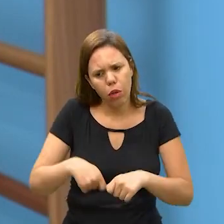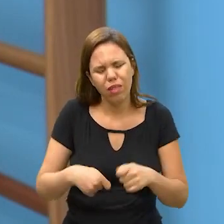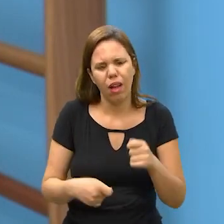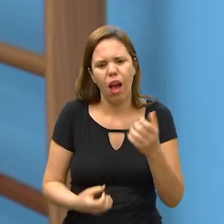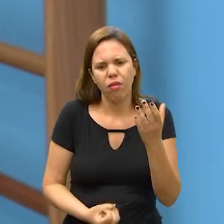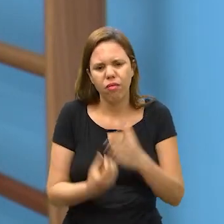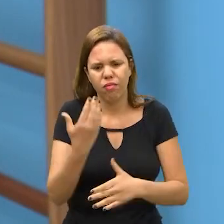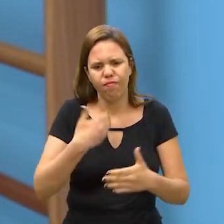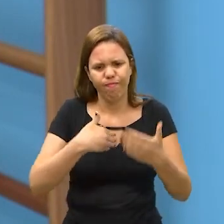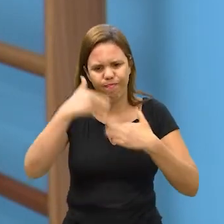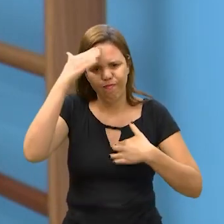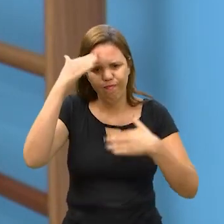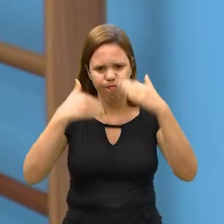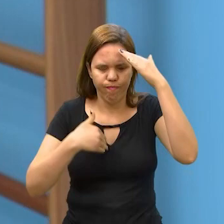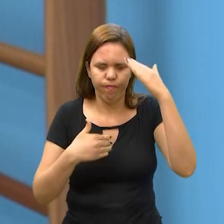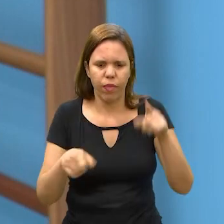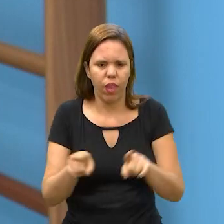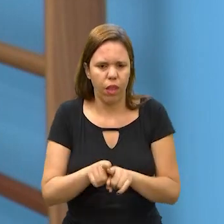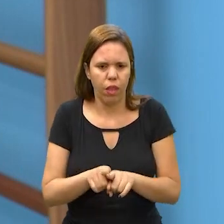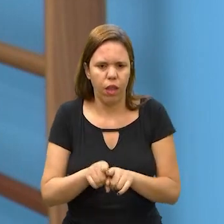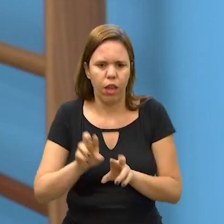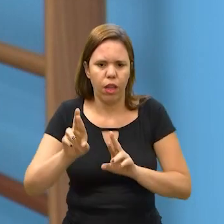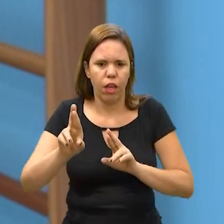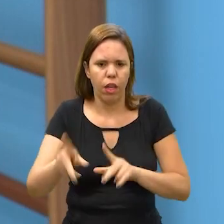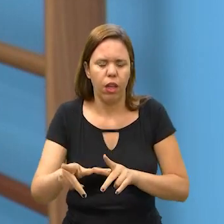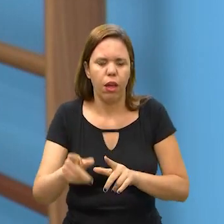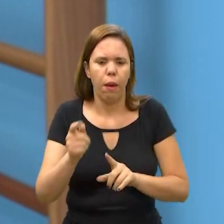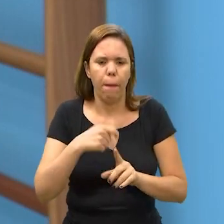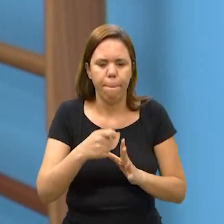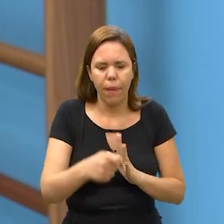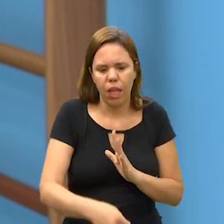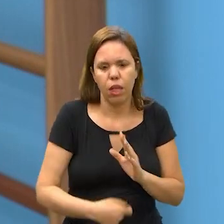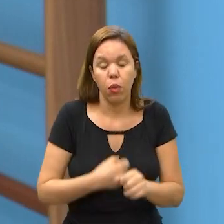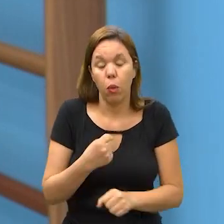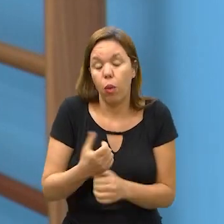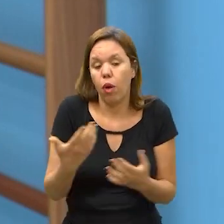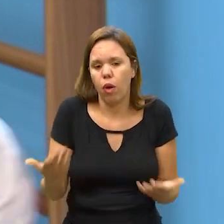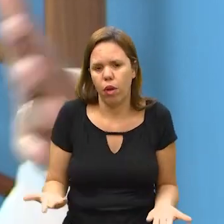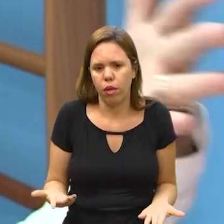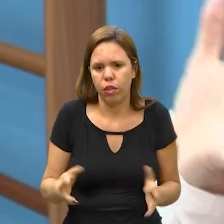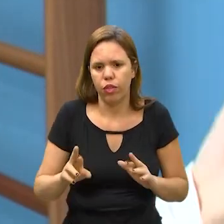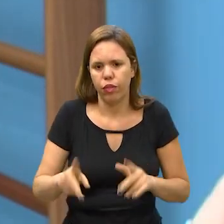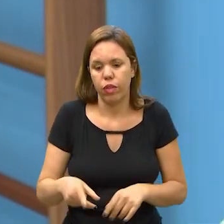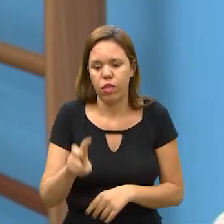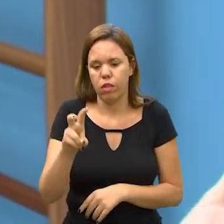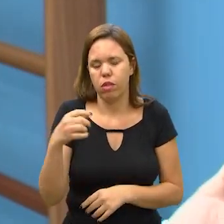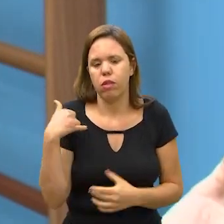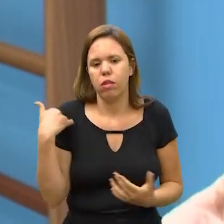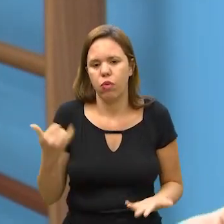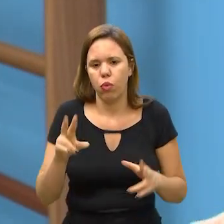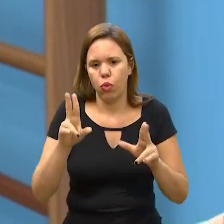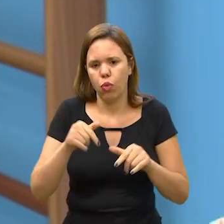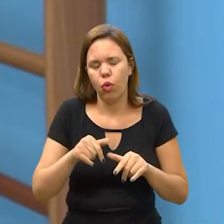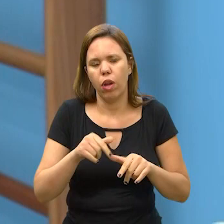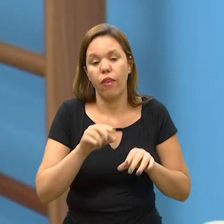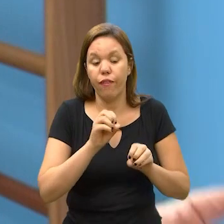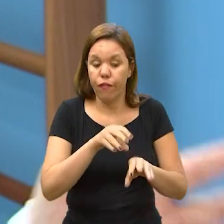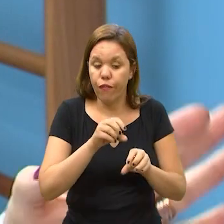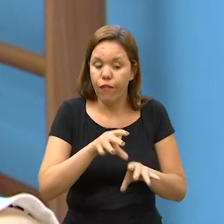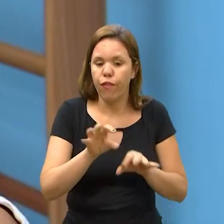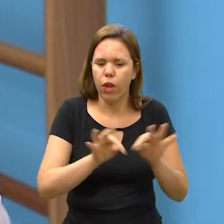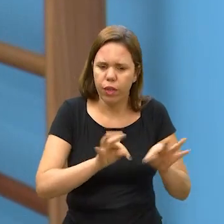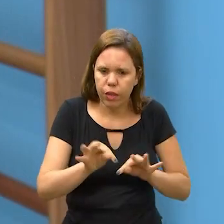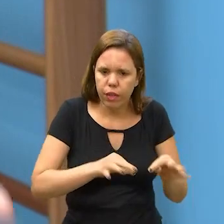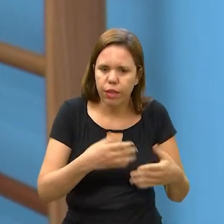paralisia cerebral. Então é diferente de eu receber essa criança com meses, com um ano, do que eu receber essa criança com 5 anos, que nunca foi trabalhada.